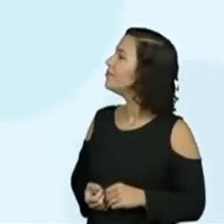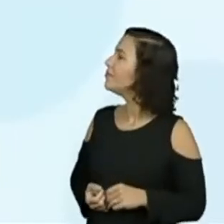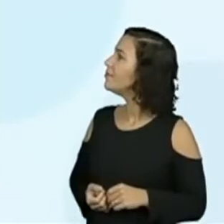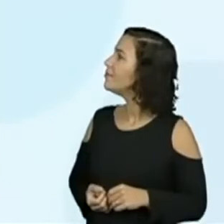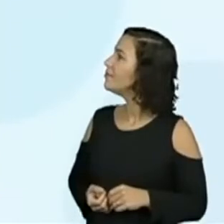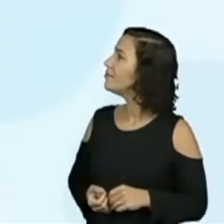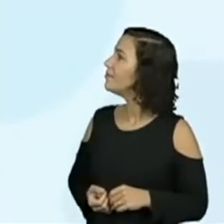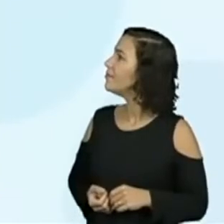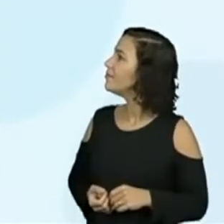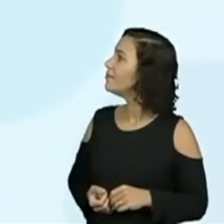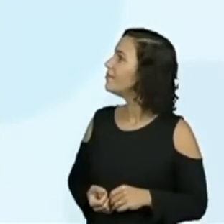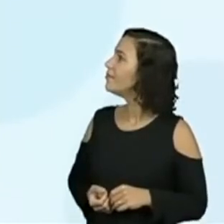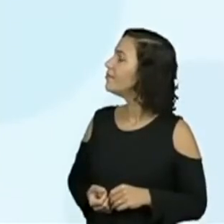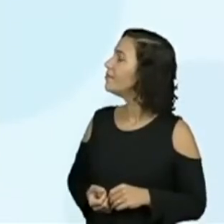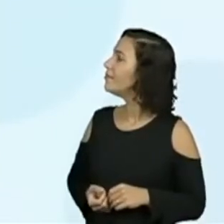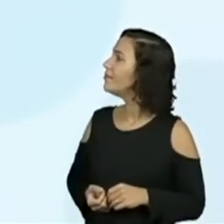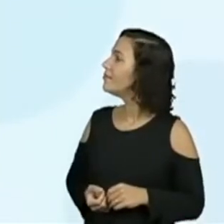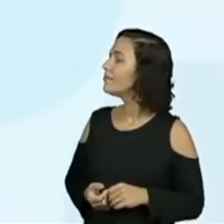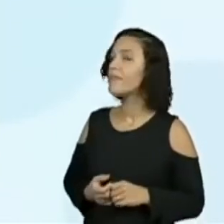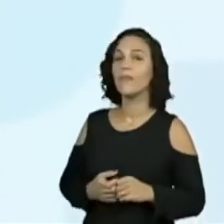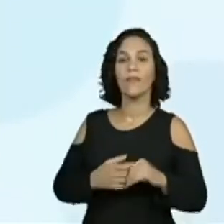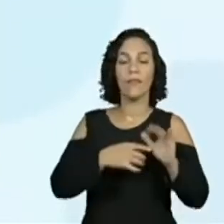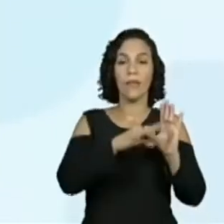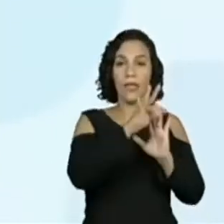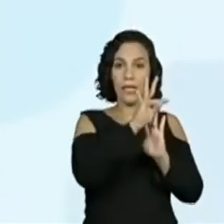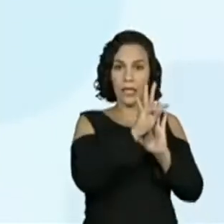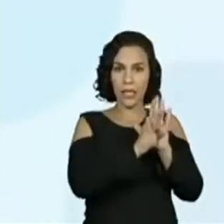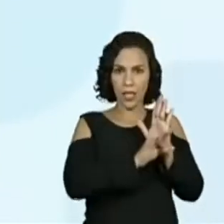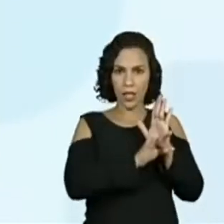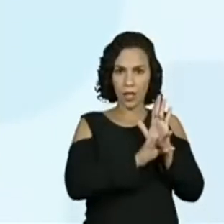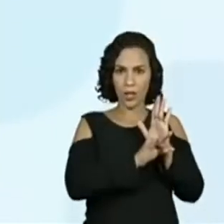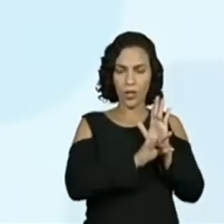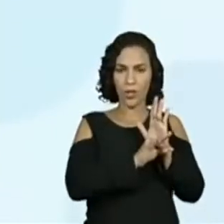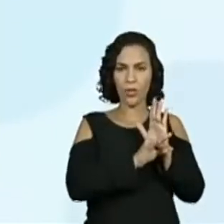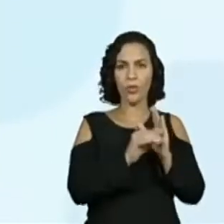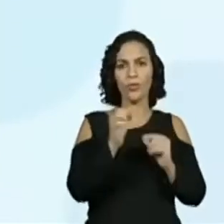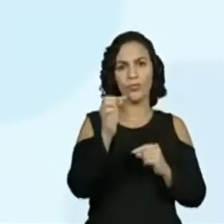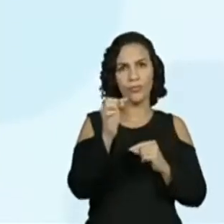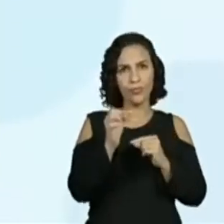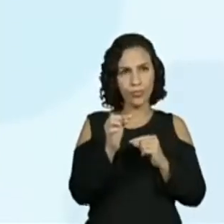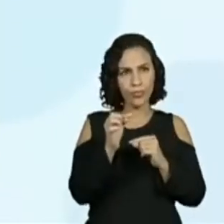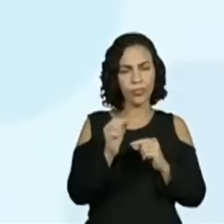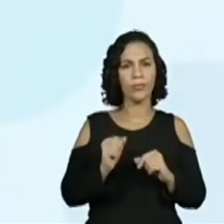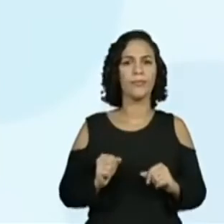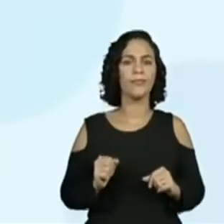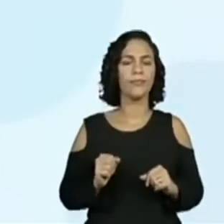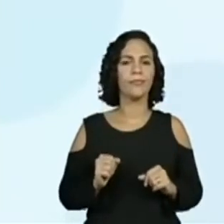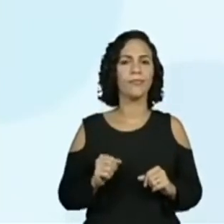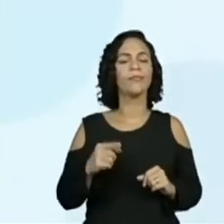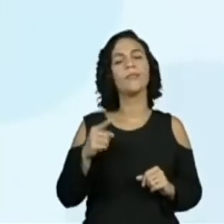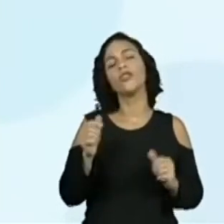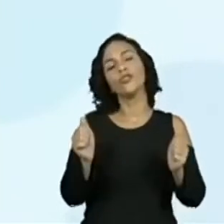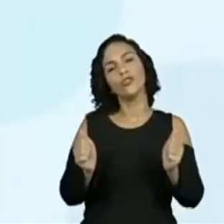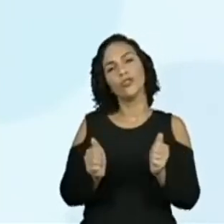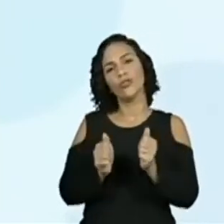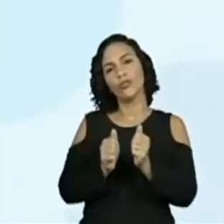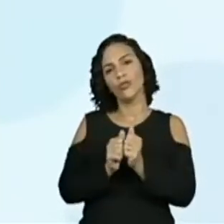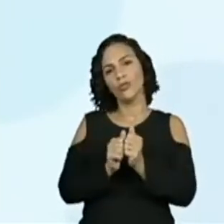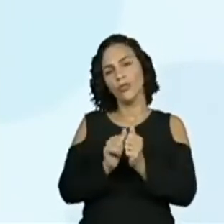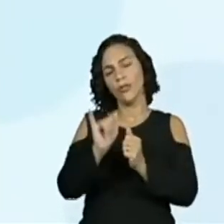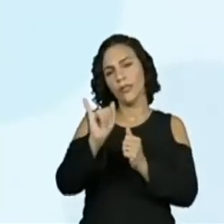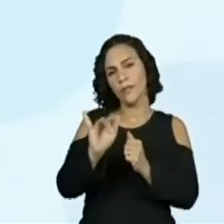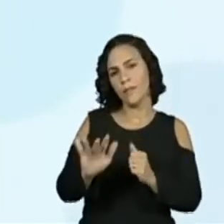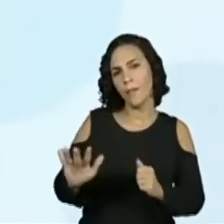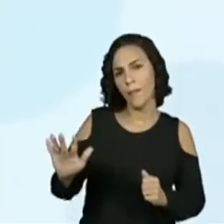textos com a explicação. Com a imagem, vamos colocar primeiro assim, com a imagem.